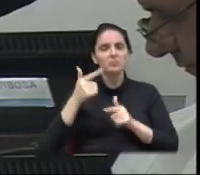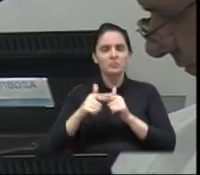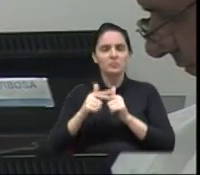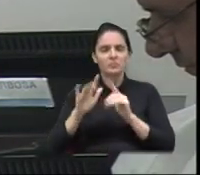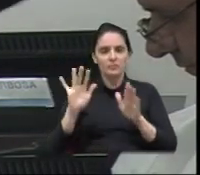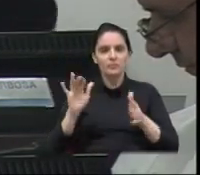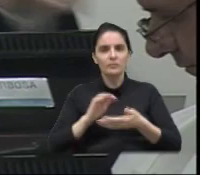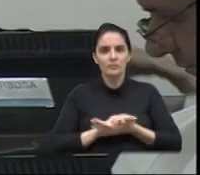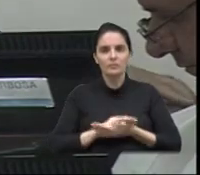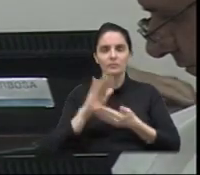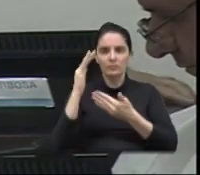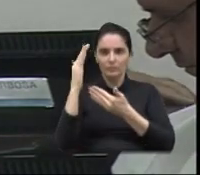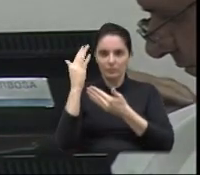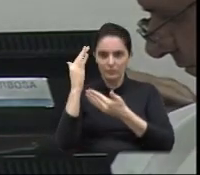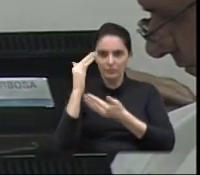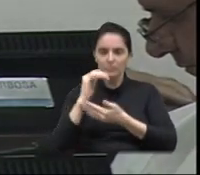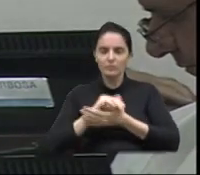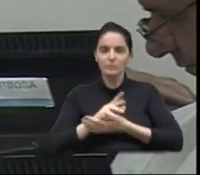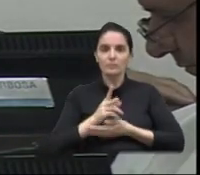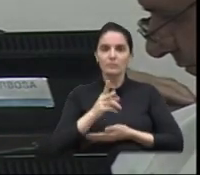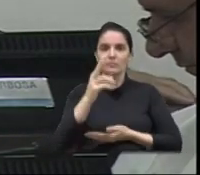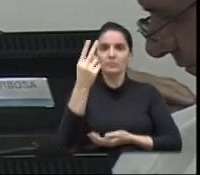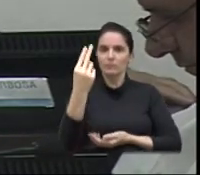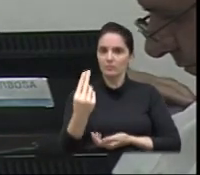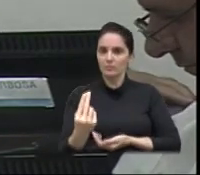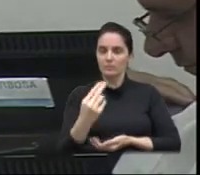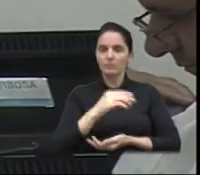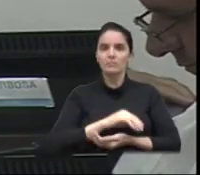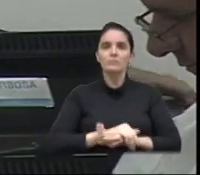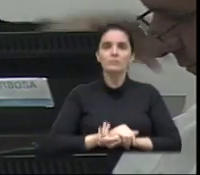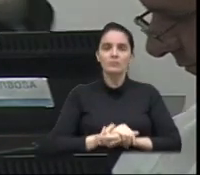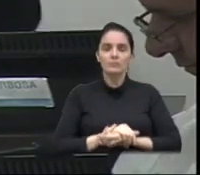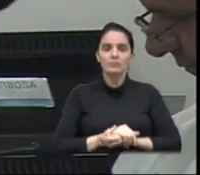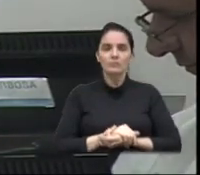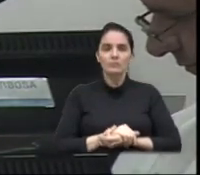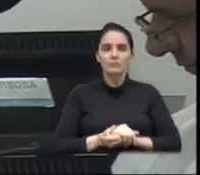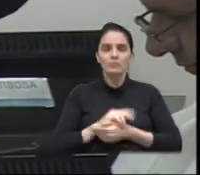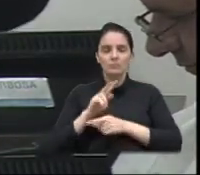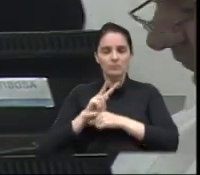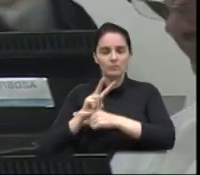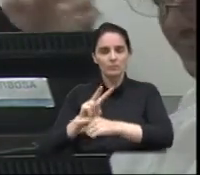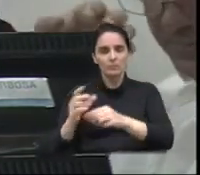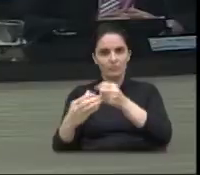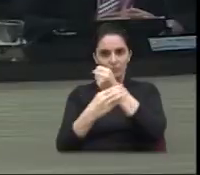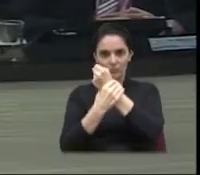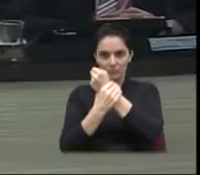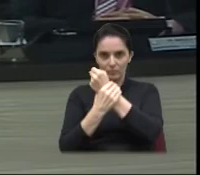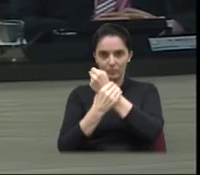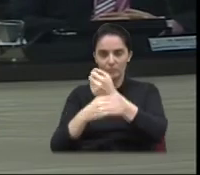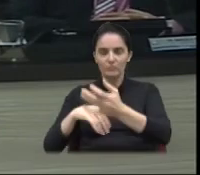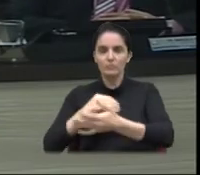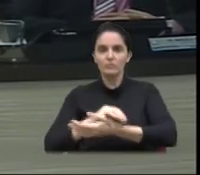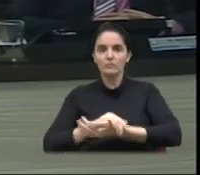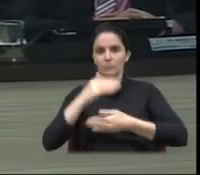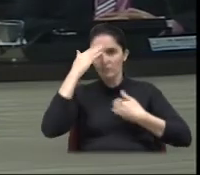eles e que sempre continue tomando conta da nossa segurança. Muito obrigado, presidente.